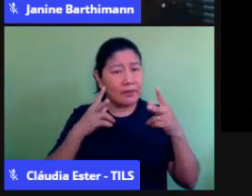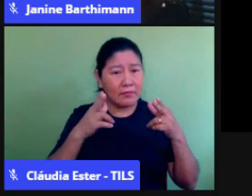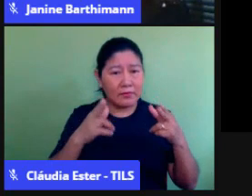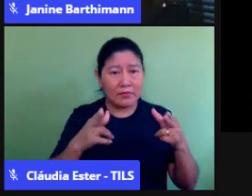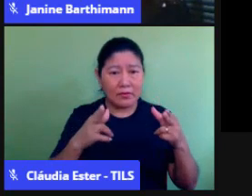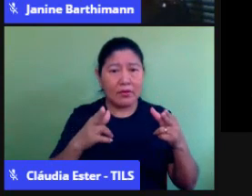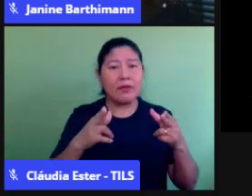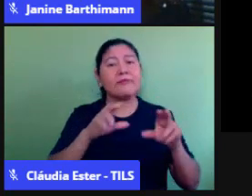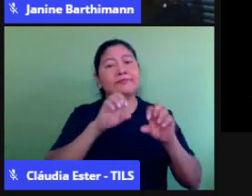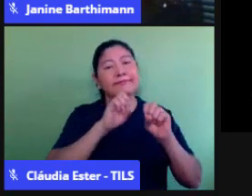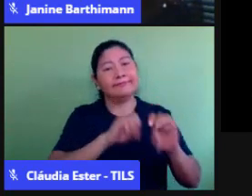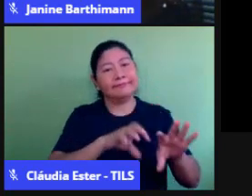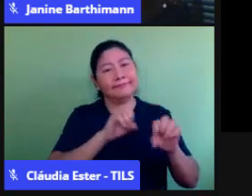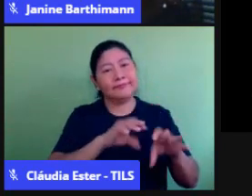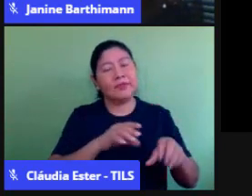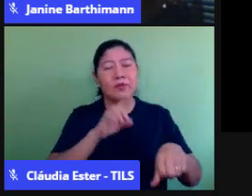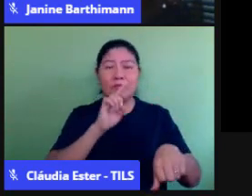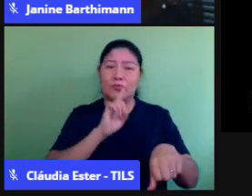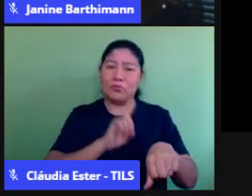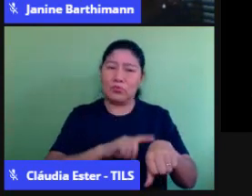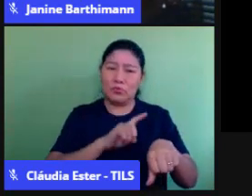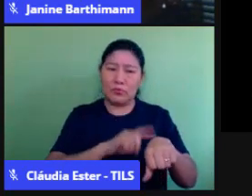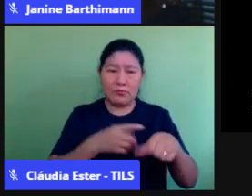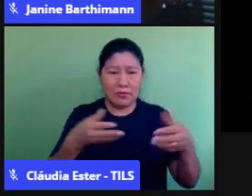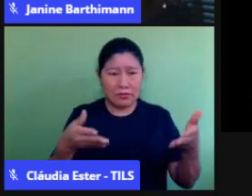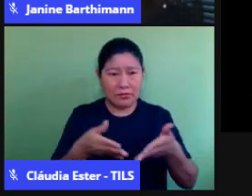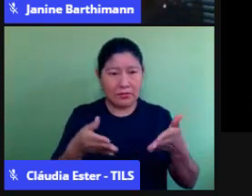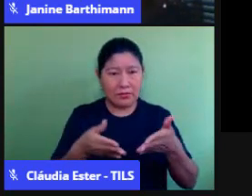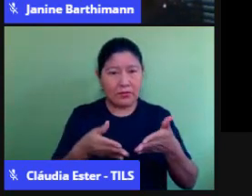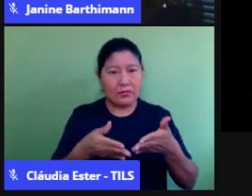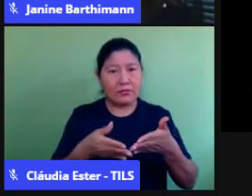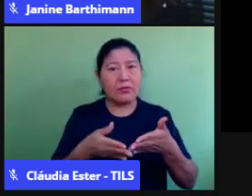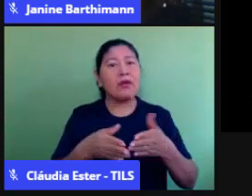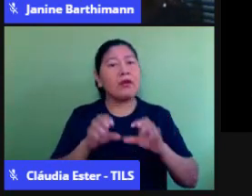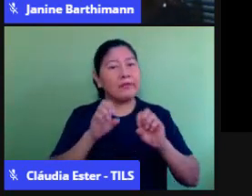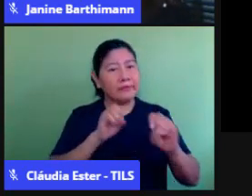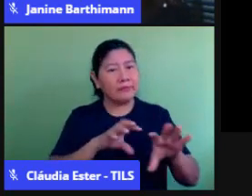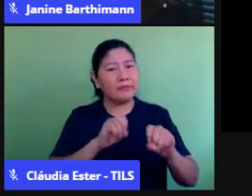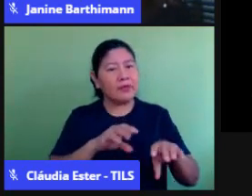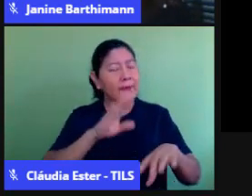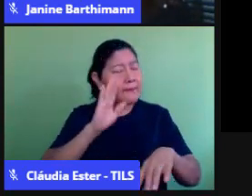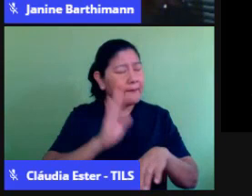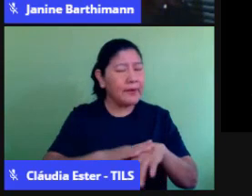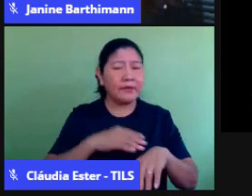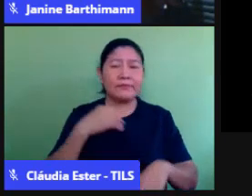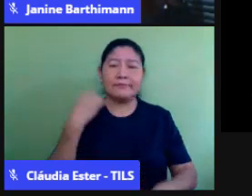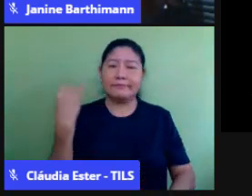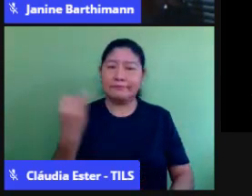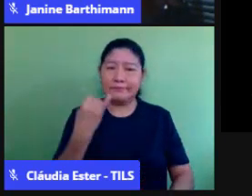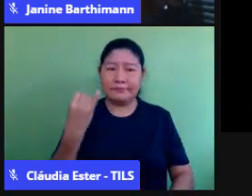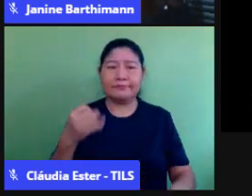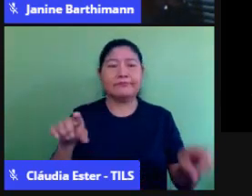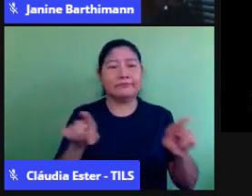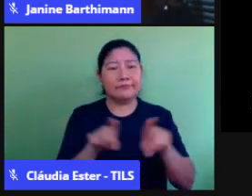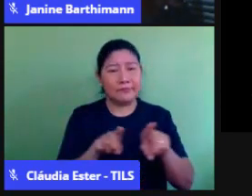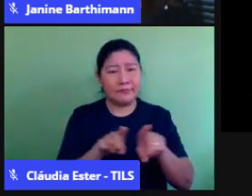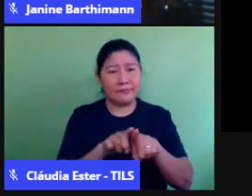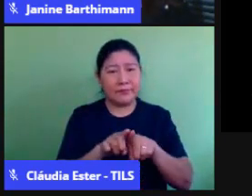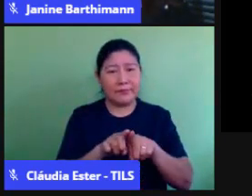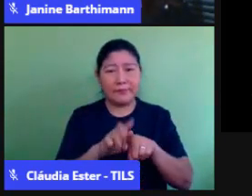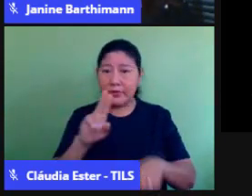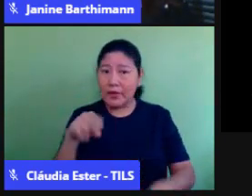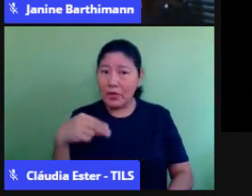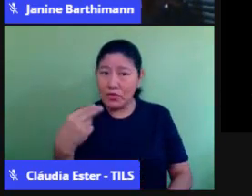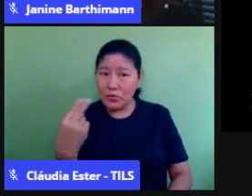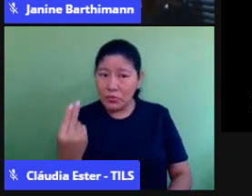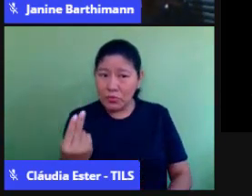nessa perspectiva, né? É uma das nossas maiores riquezas. E nós estamos aqui, sobretudo, para educar